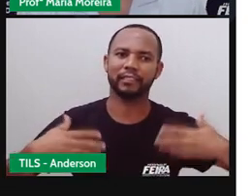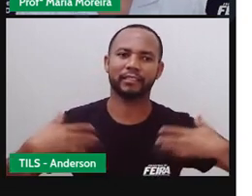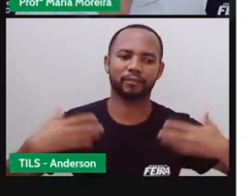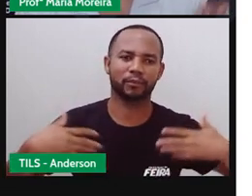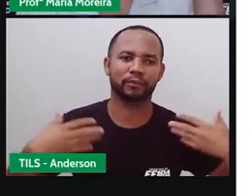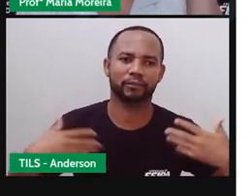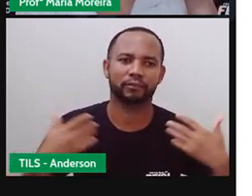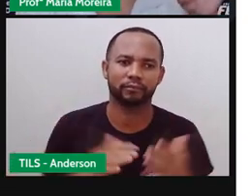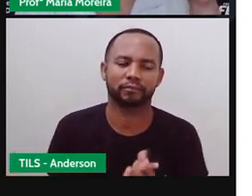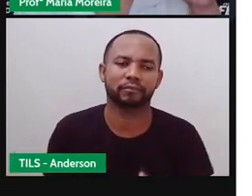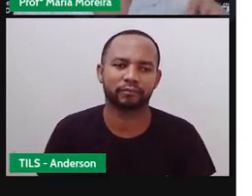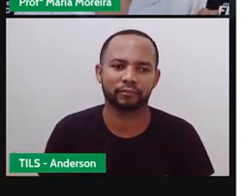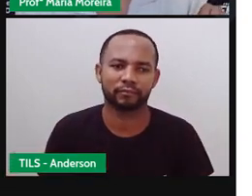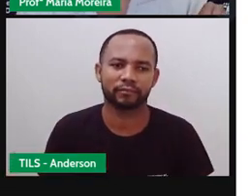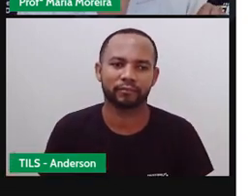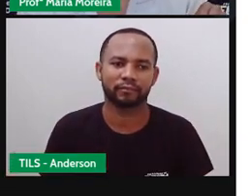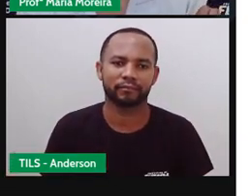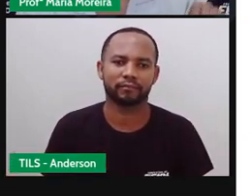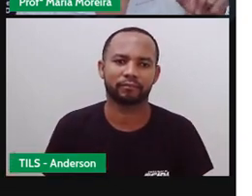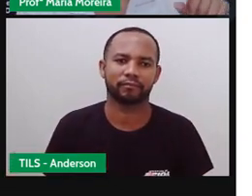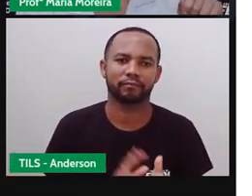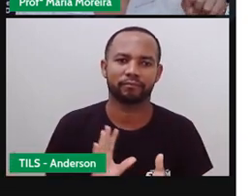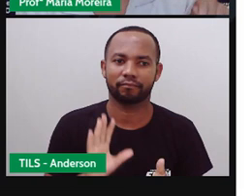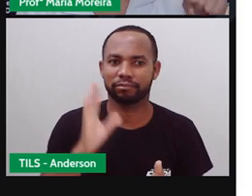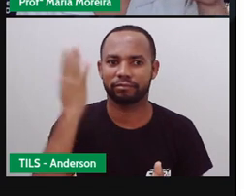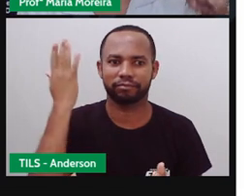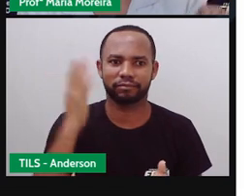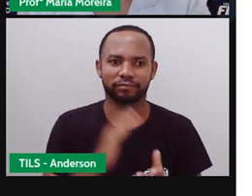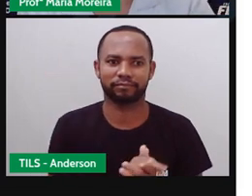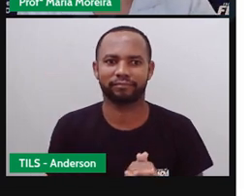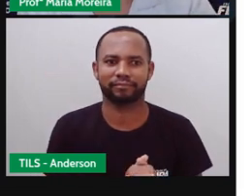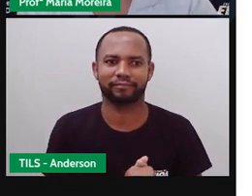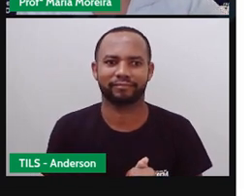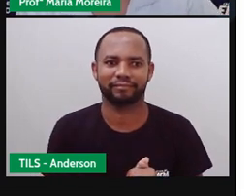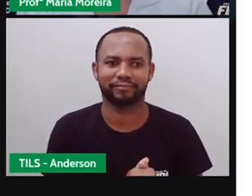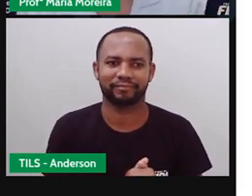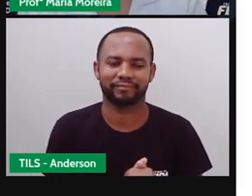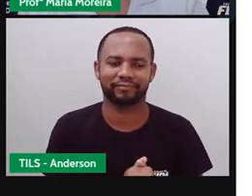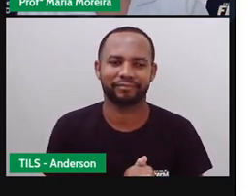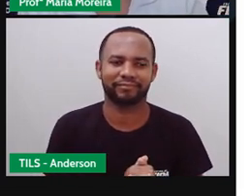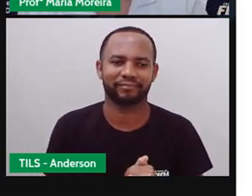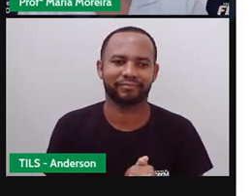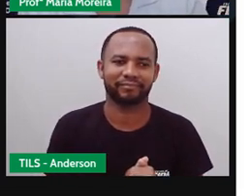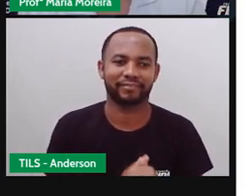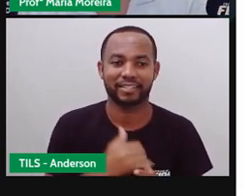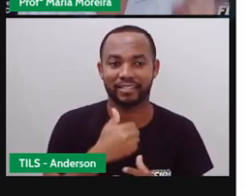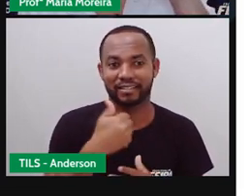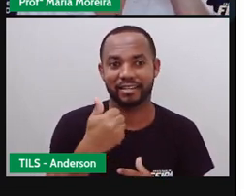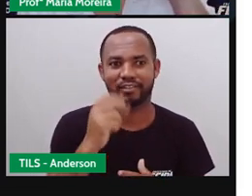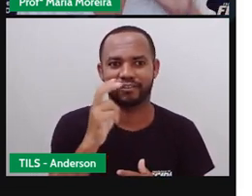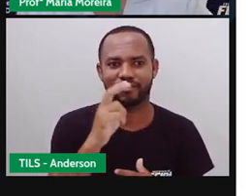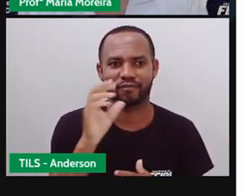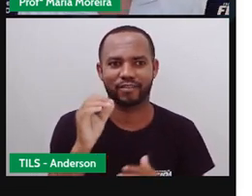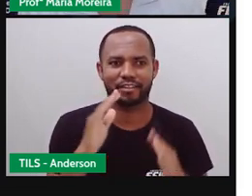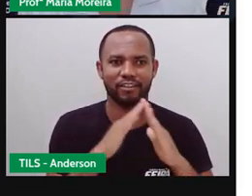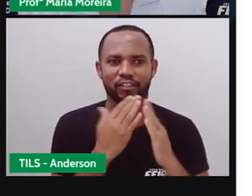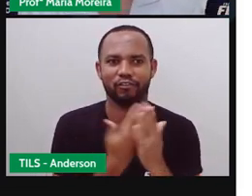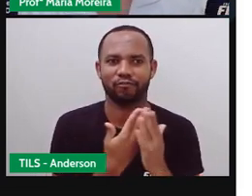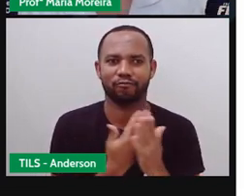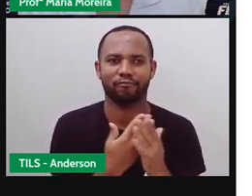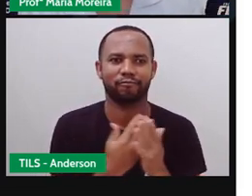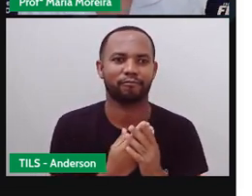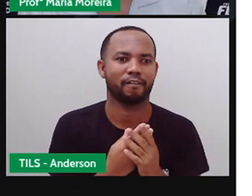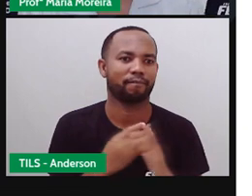Ah pois é surpresas aconteceram ontem ele tá meio assim resistente tá para nossa saúde número 150 mas se